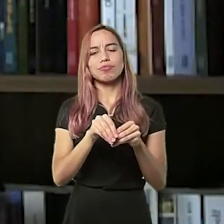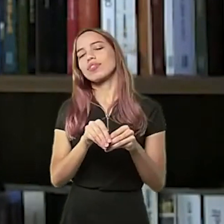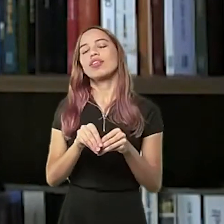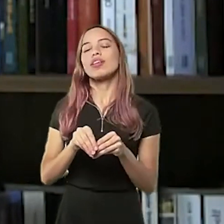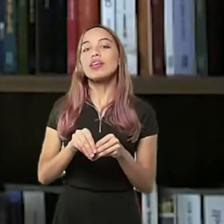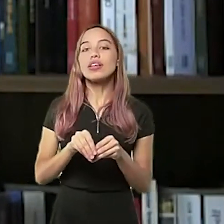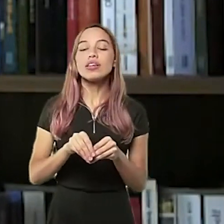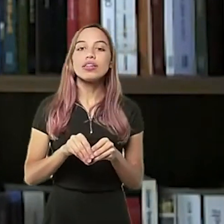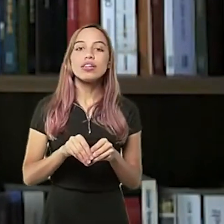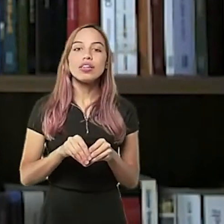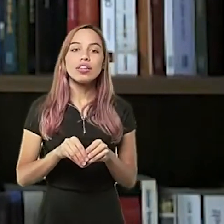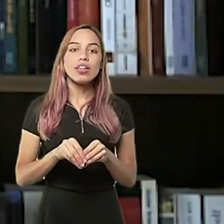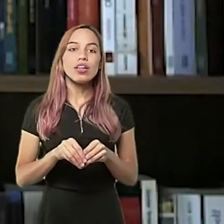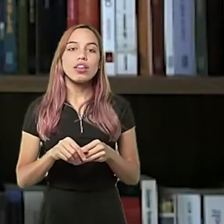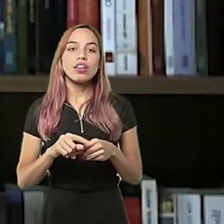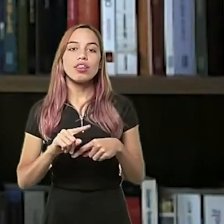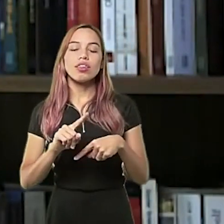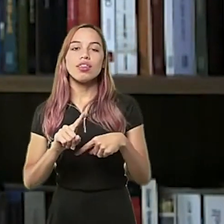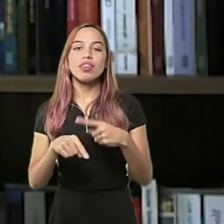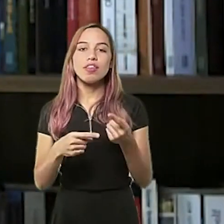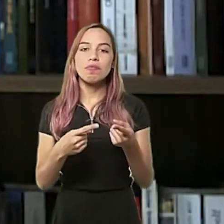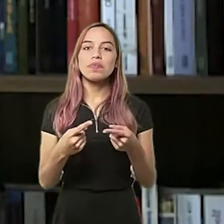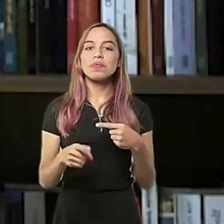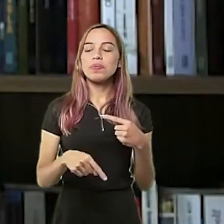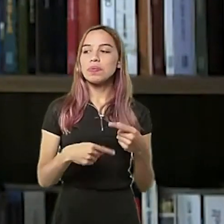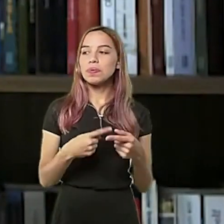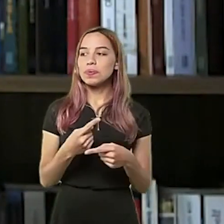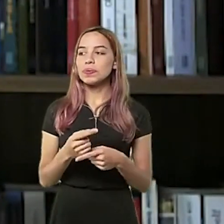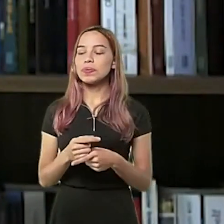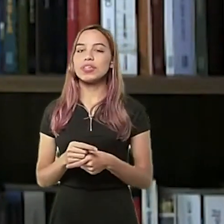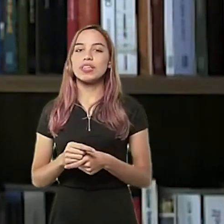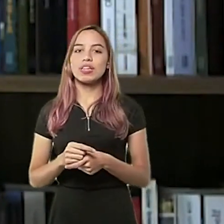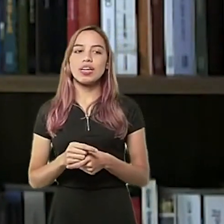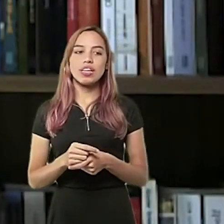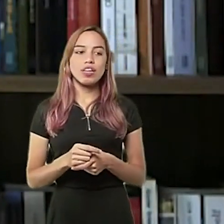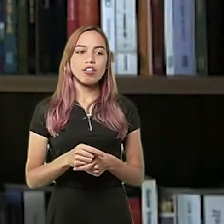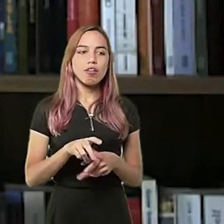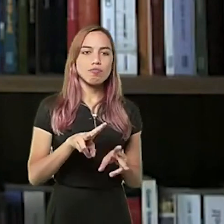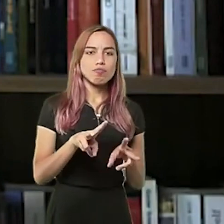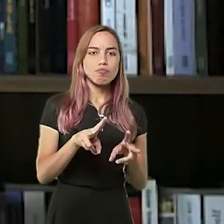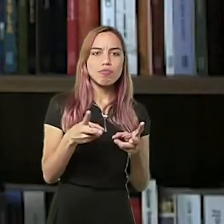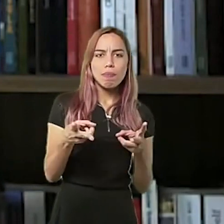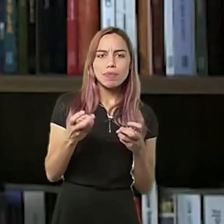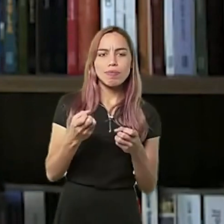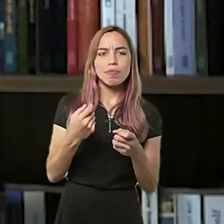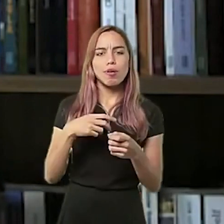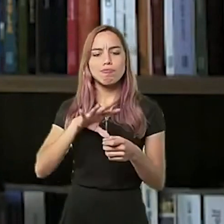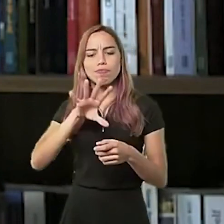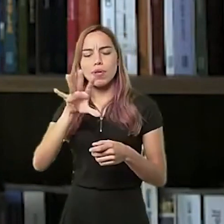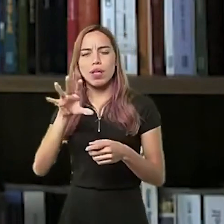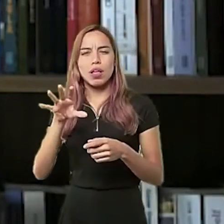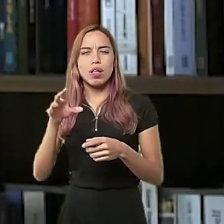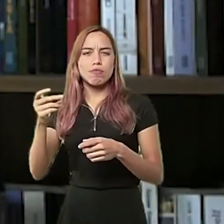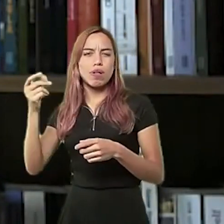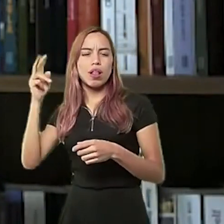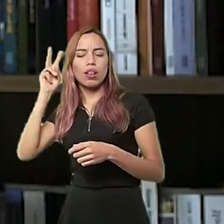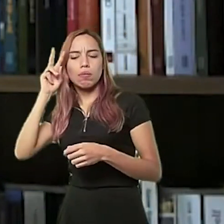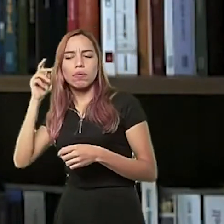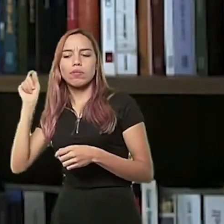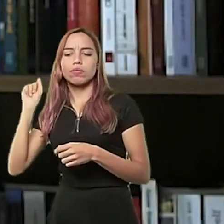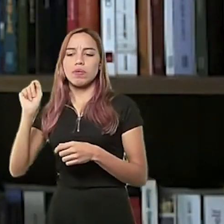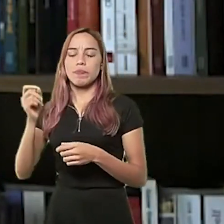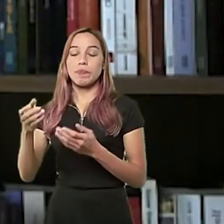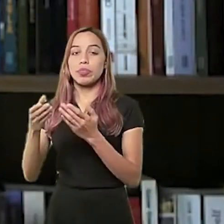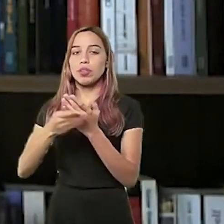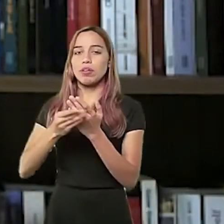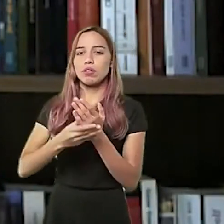de Torturado, mas foi uma história motivada por esses romances que fizeram a minha cabeça naquele período.